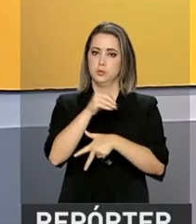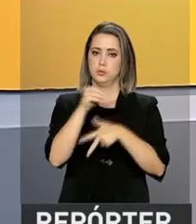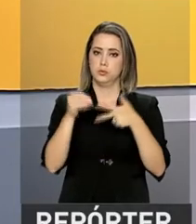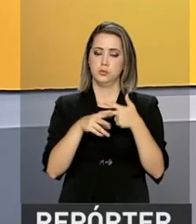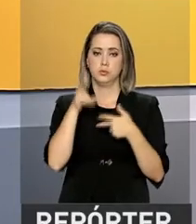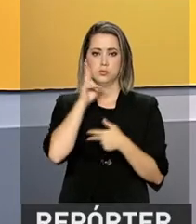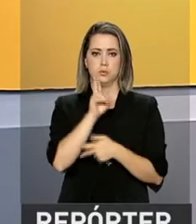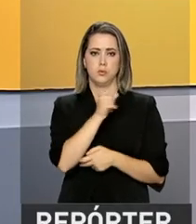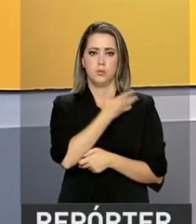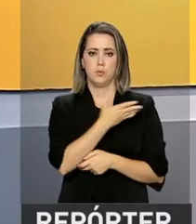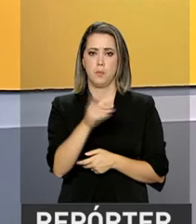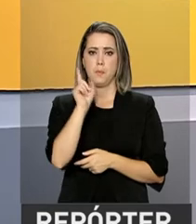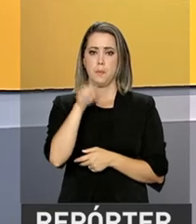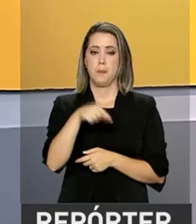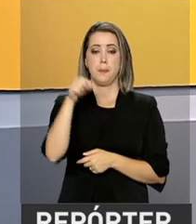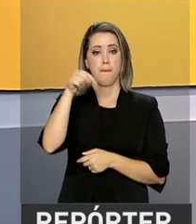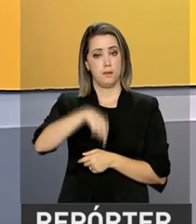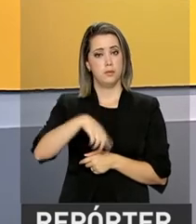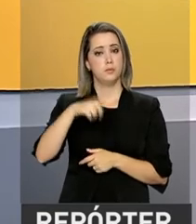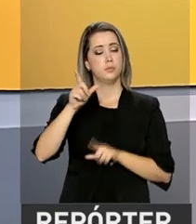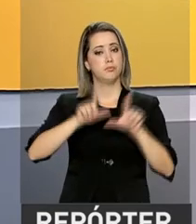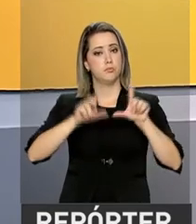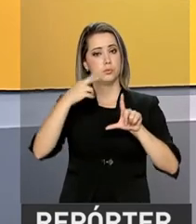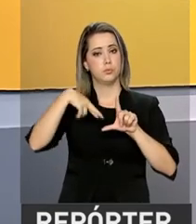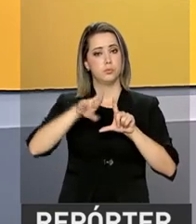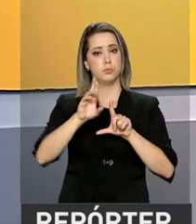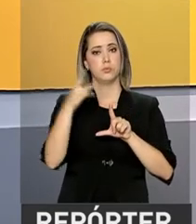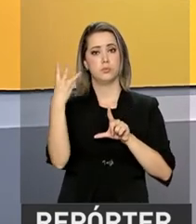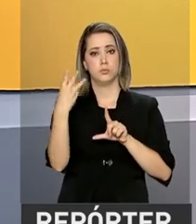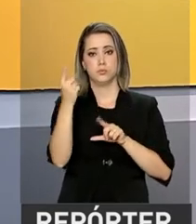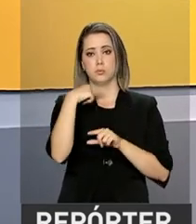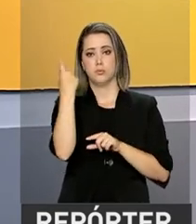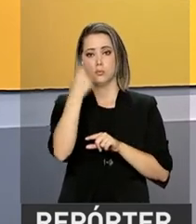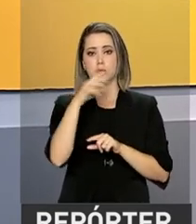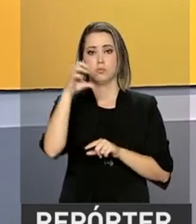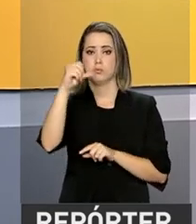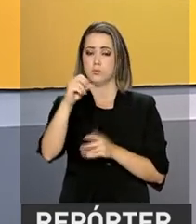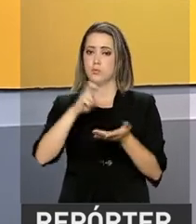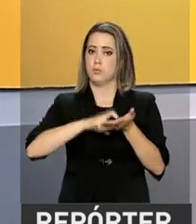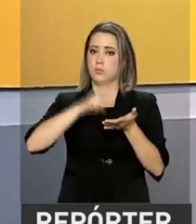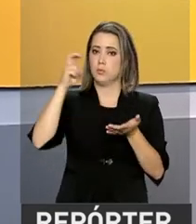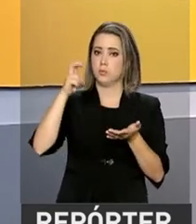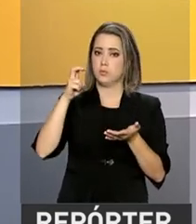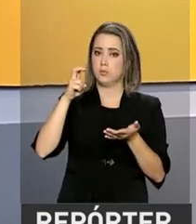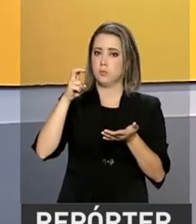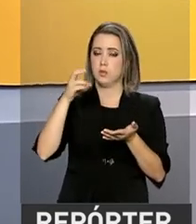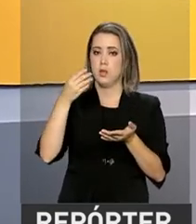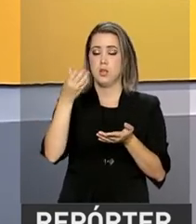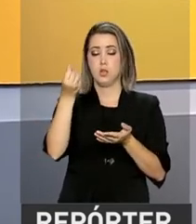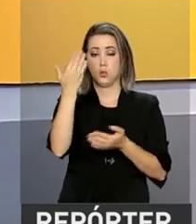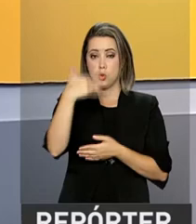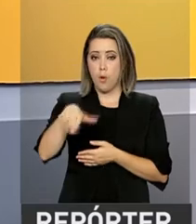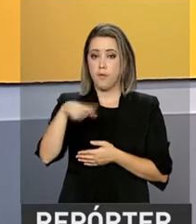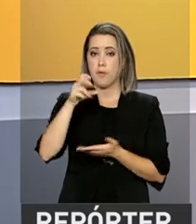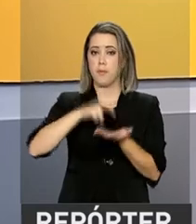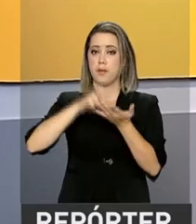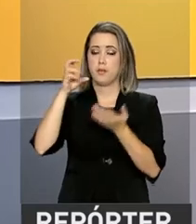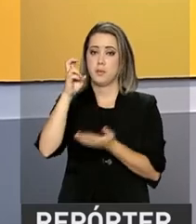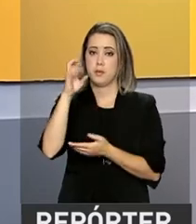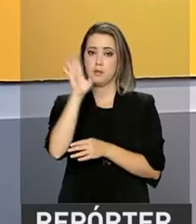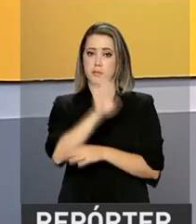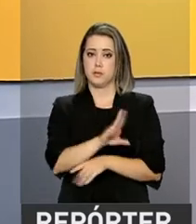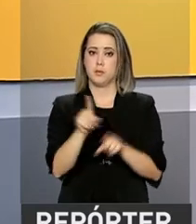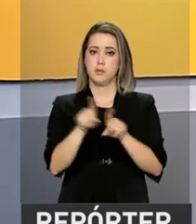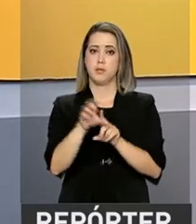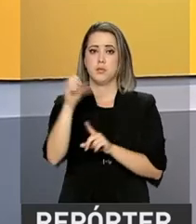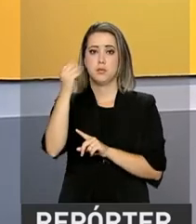que você viu aí na reportagem, é exibido aqui na NBR em 3 horários, às 9h30 da manhã, às 5 da tarde